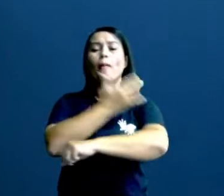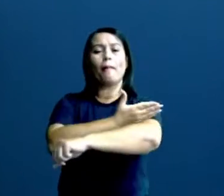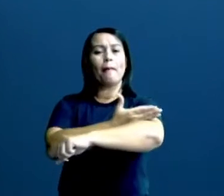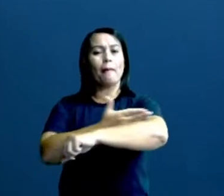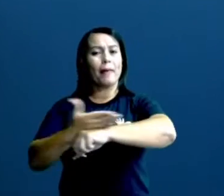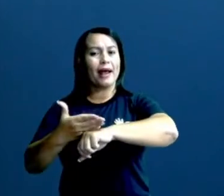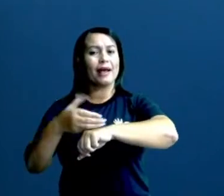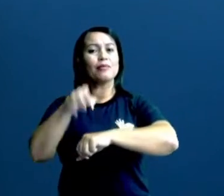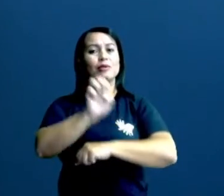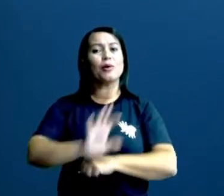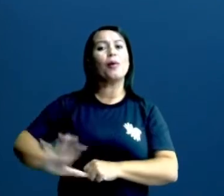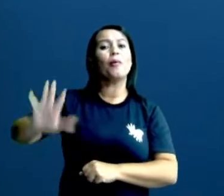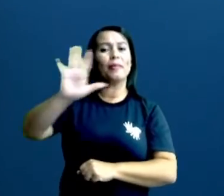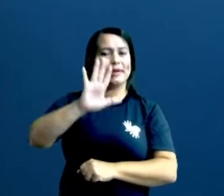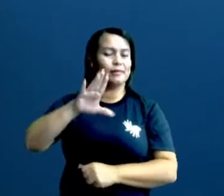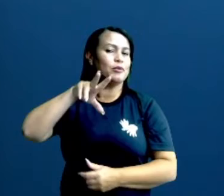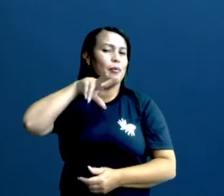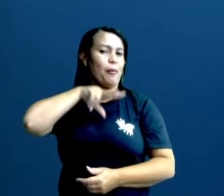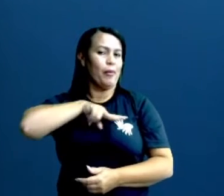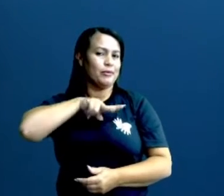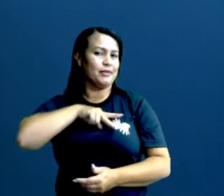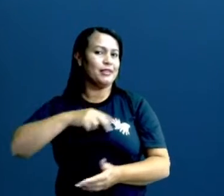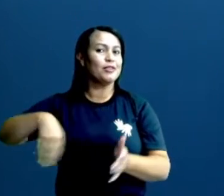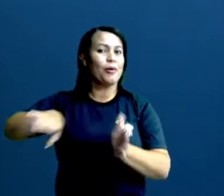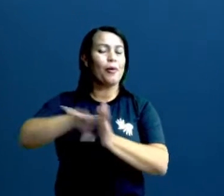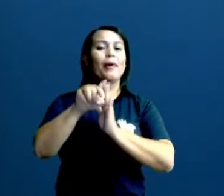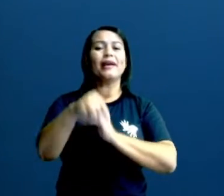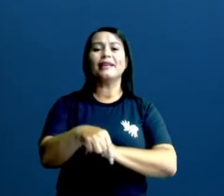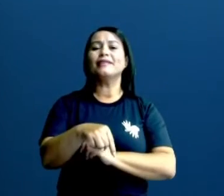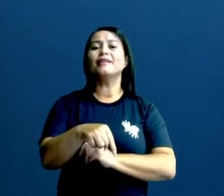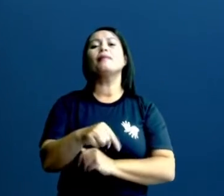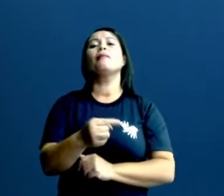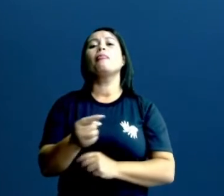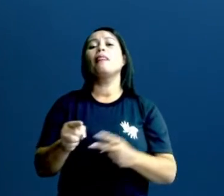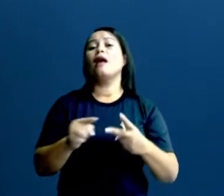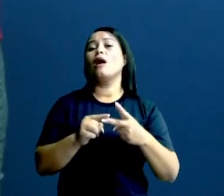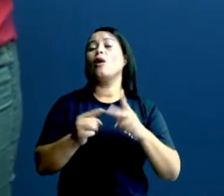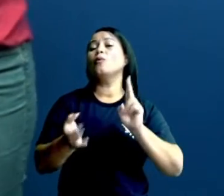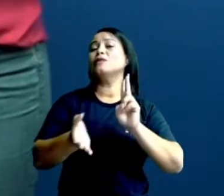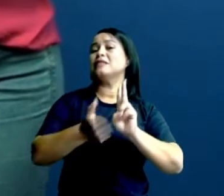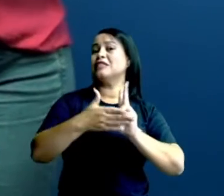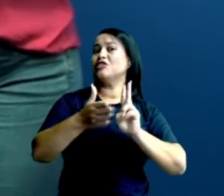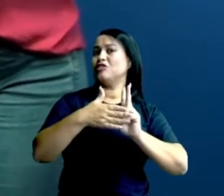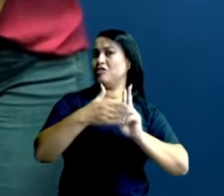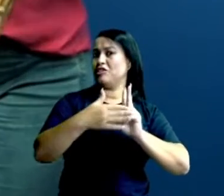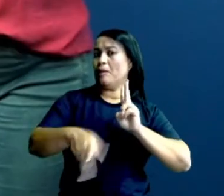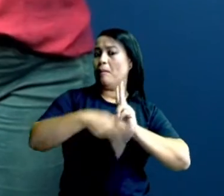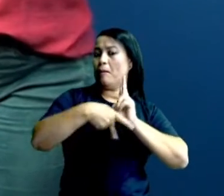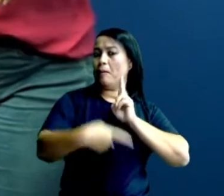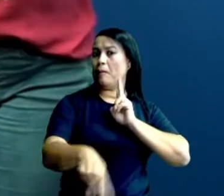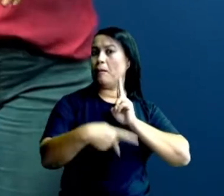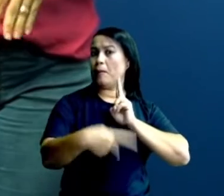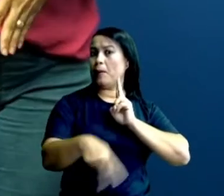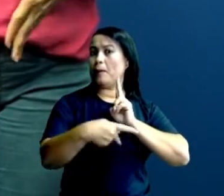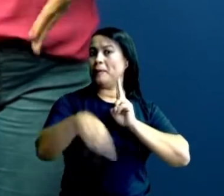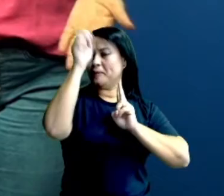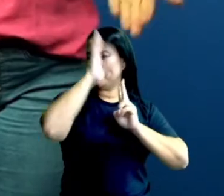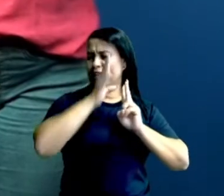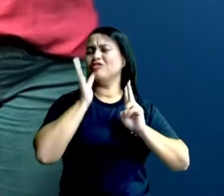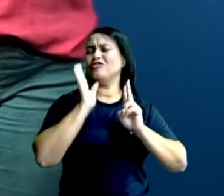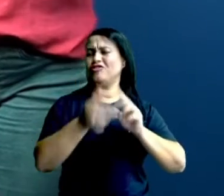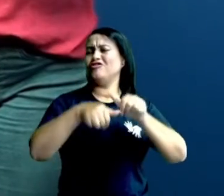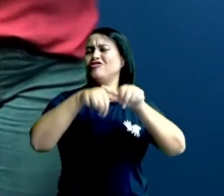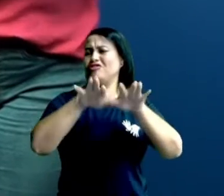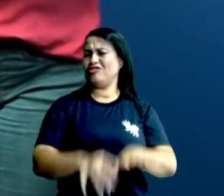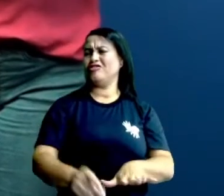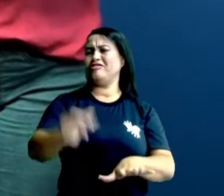que aqui chegaram, os portugueses, né? Os indígenas, que seriam os nativos da terra e estavam aqui mesmo